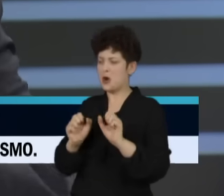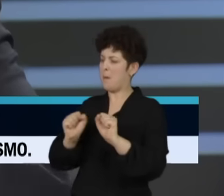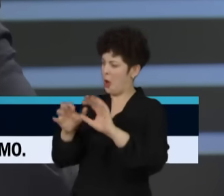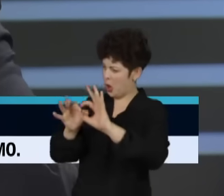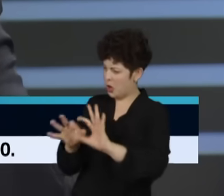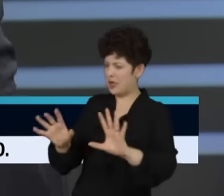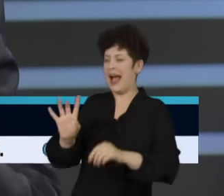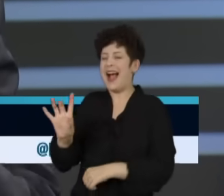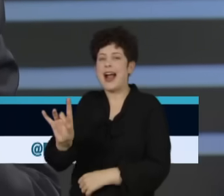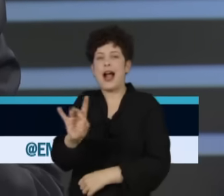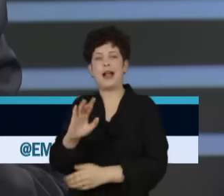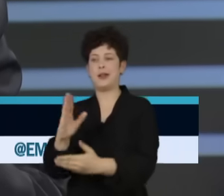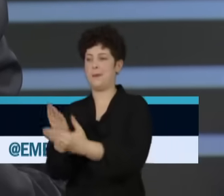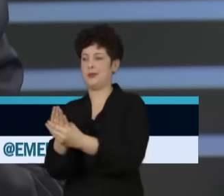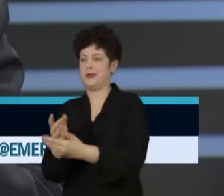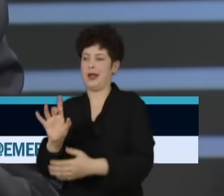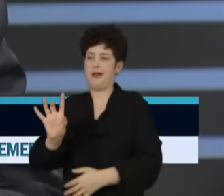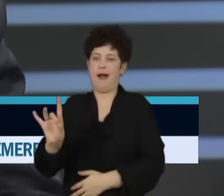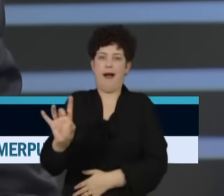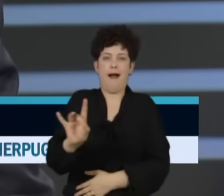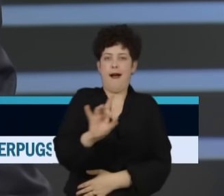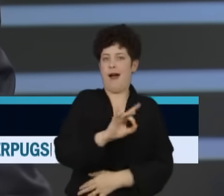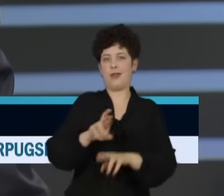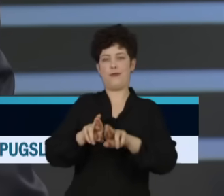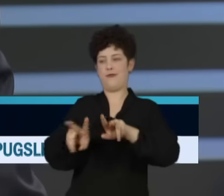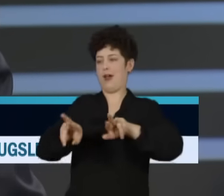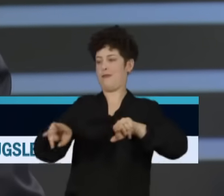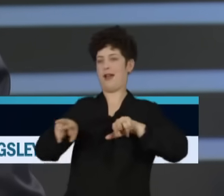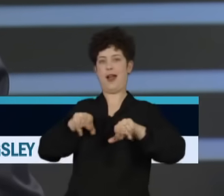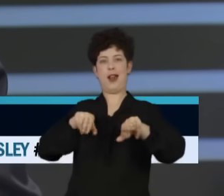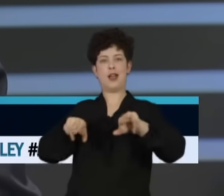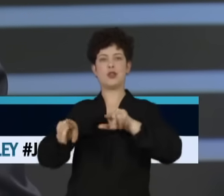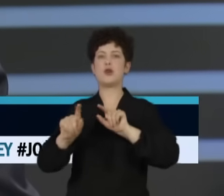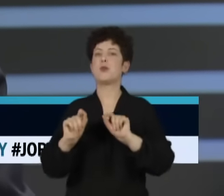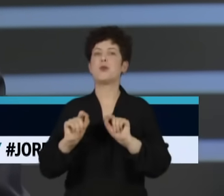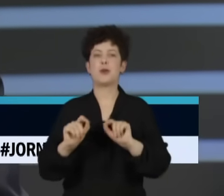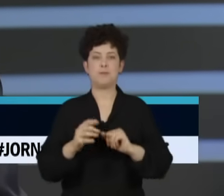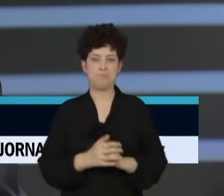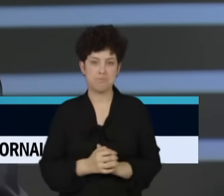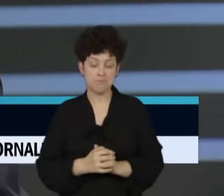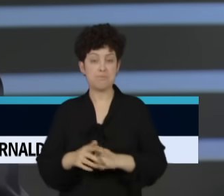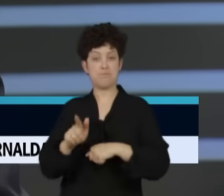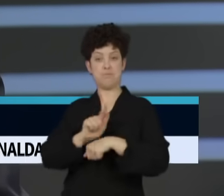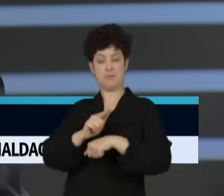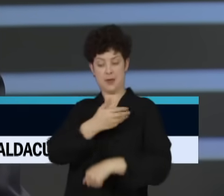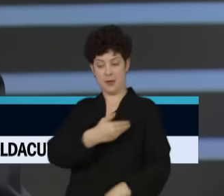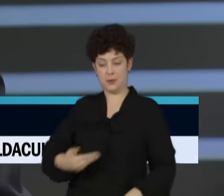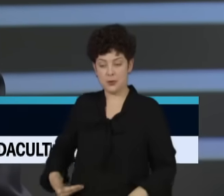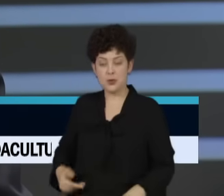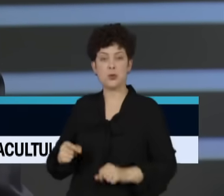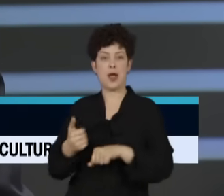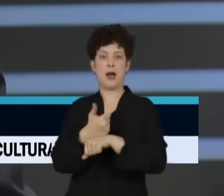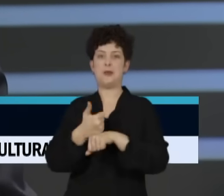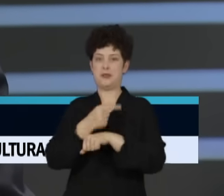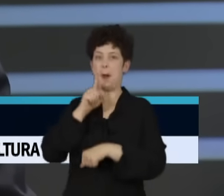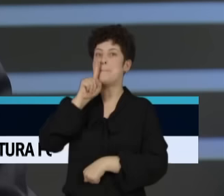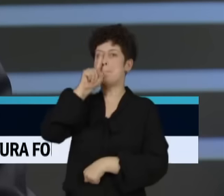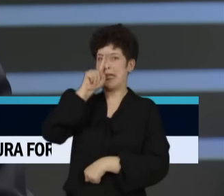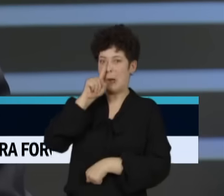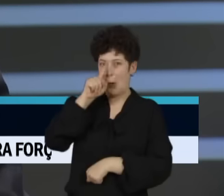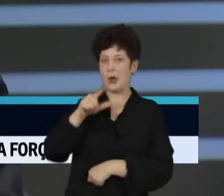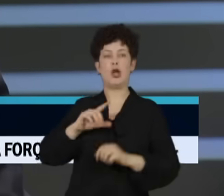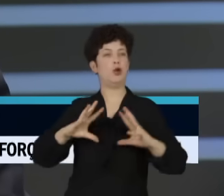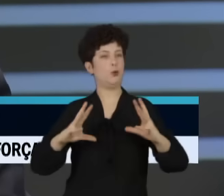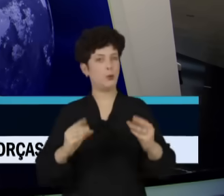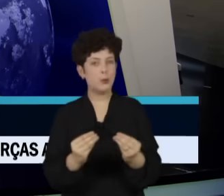Cada processo é um universo, né? Muitas vezes por que que acontece? Eh, você ser um gestor público virou uma profissão de risco. Tudo